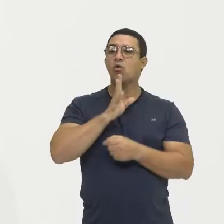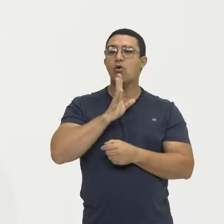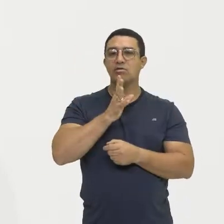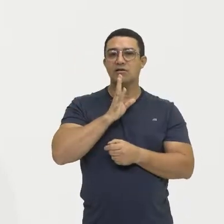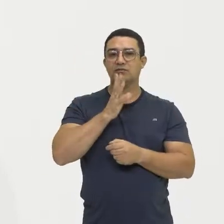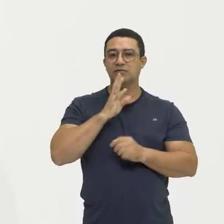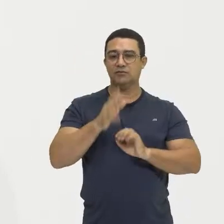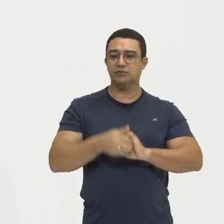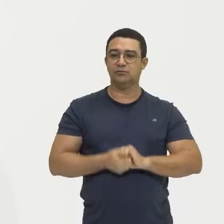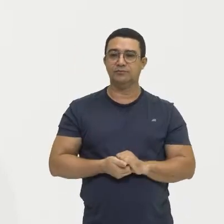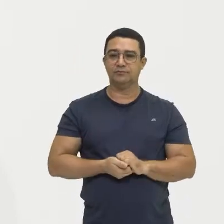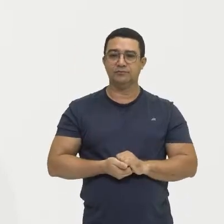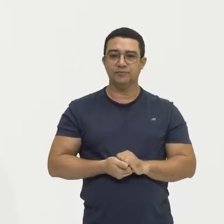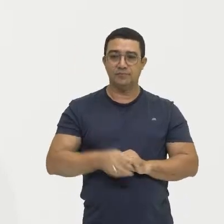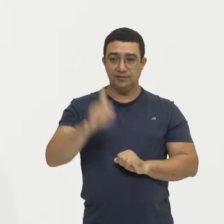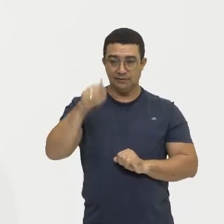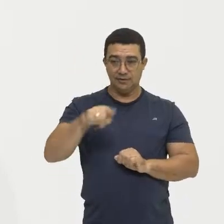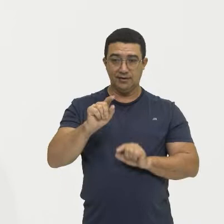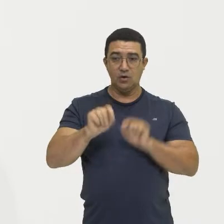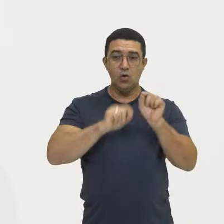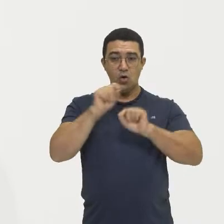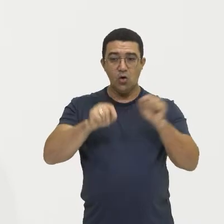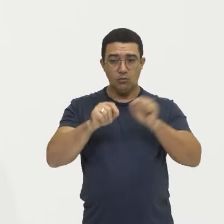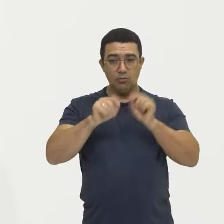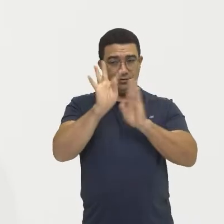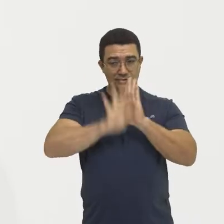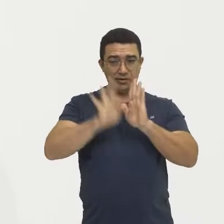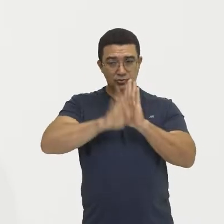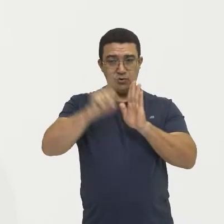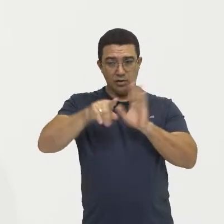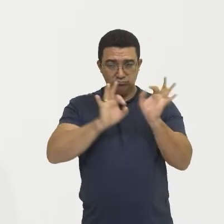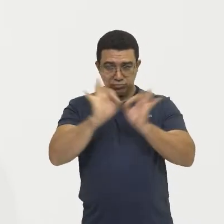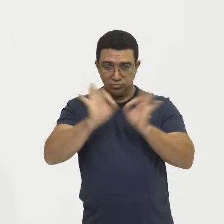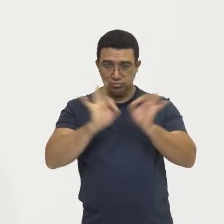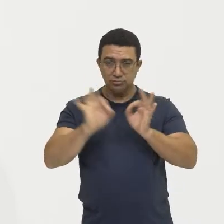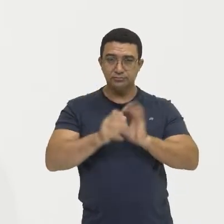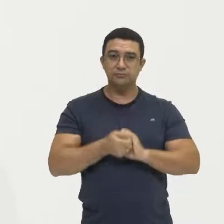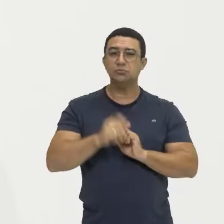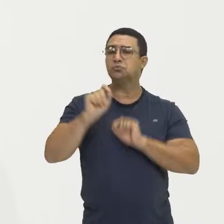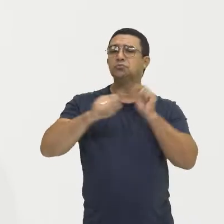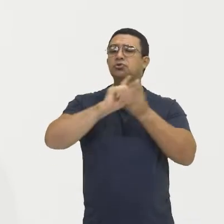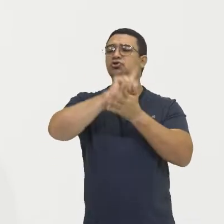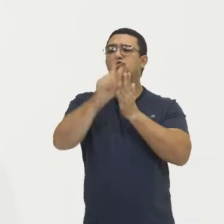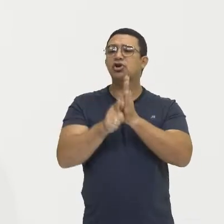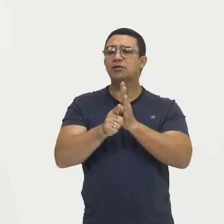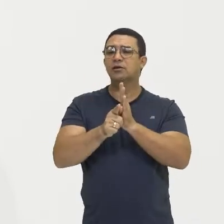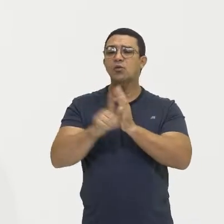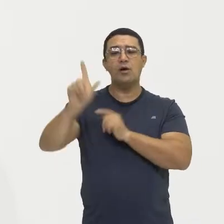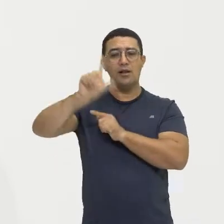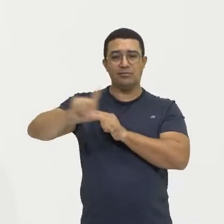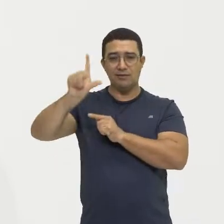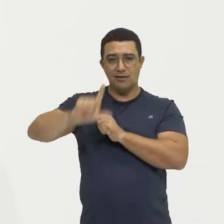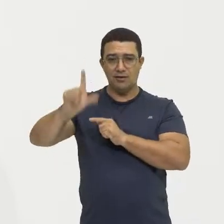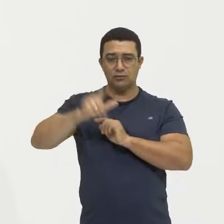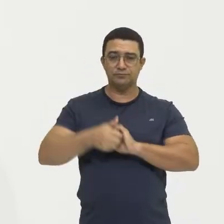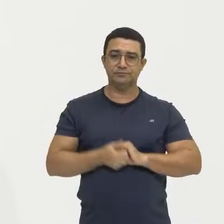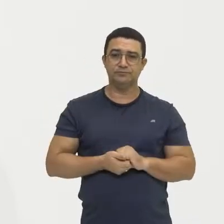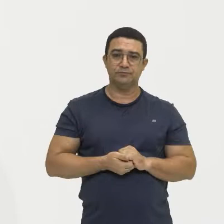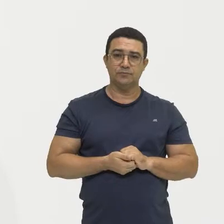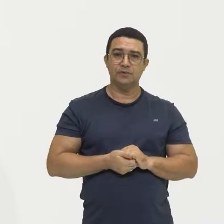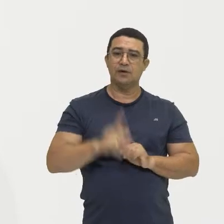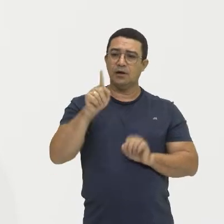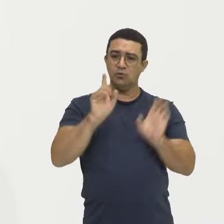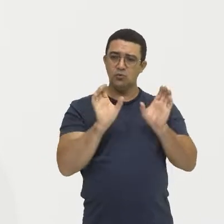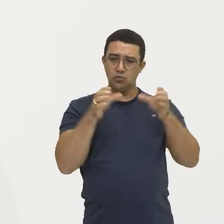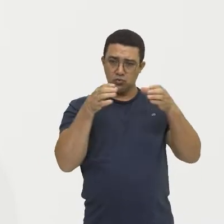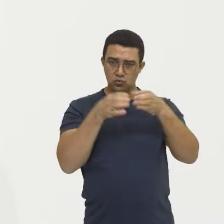fazem parte aí da forma como os textos são escritos. Então, o que são os gêneros literários? Os gêneros literários são